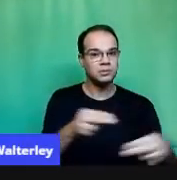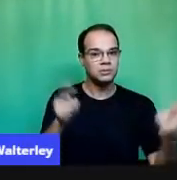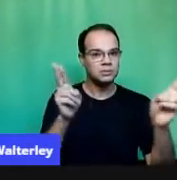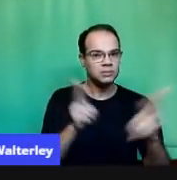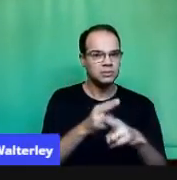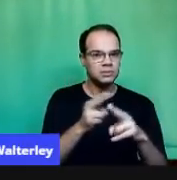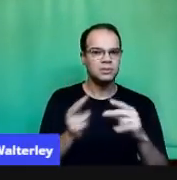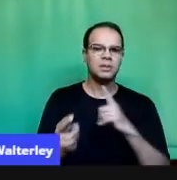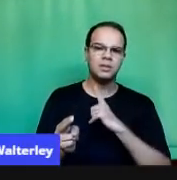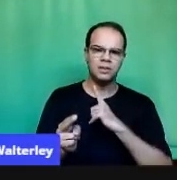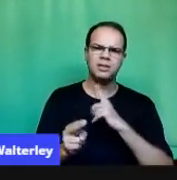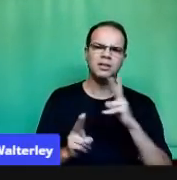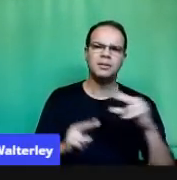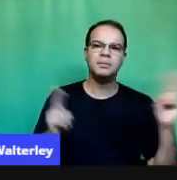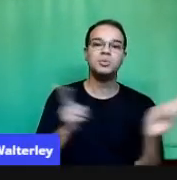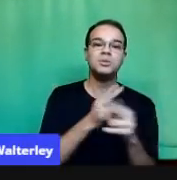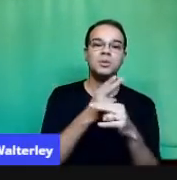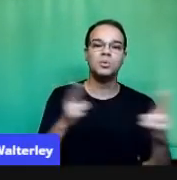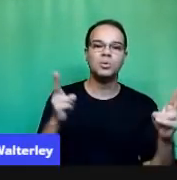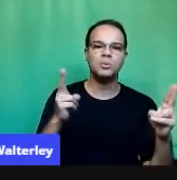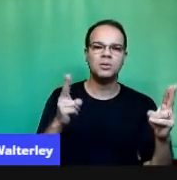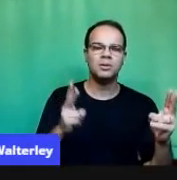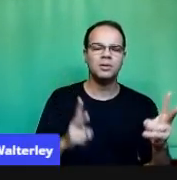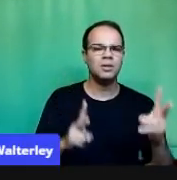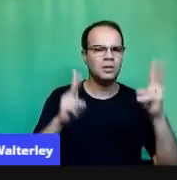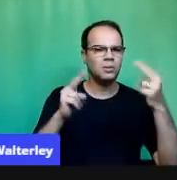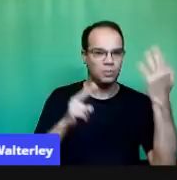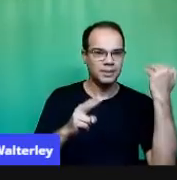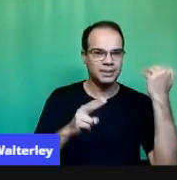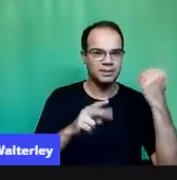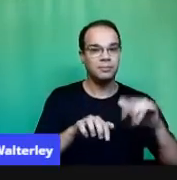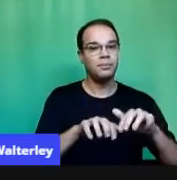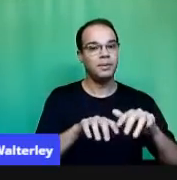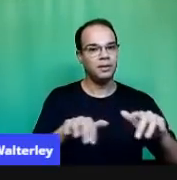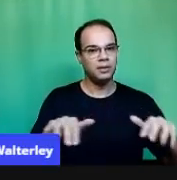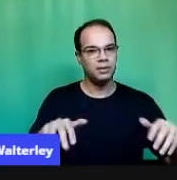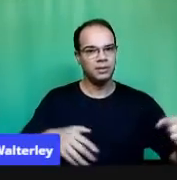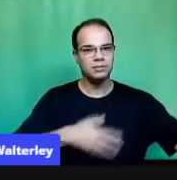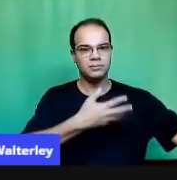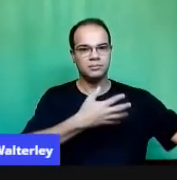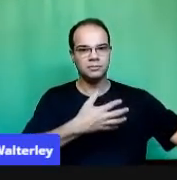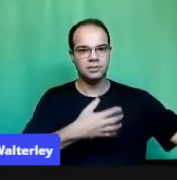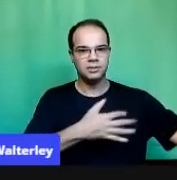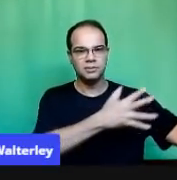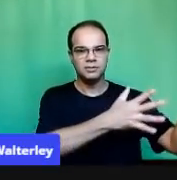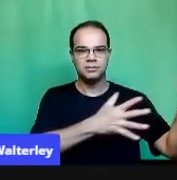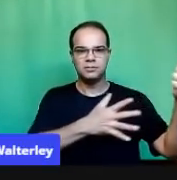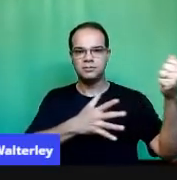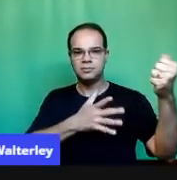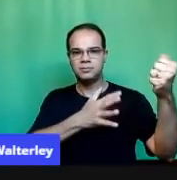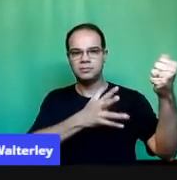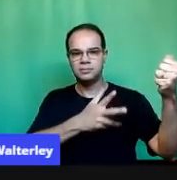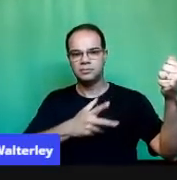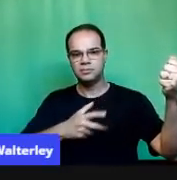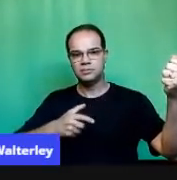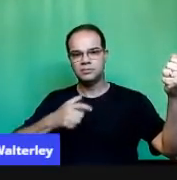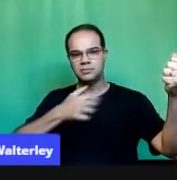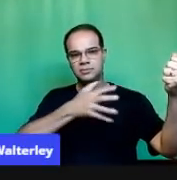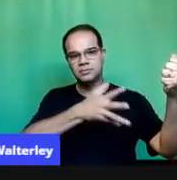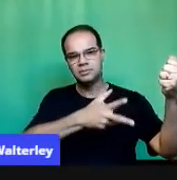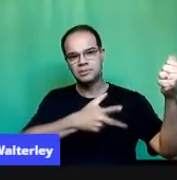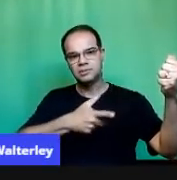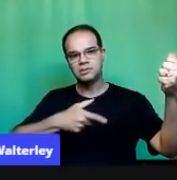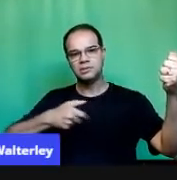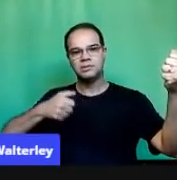forma erudita, certo? Ela tinha esse pensamento erudito de que continuava a serviço